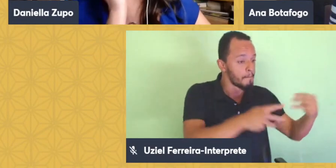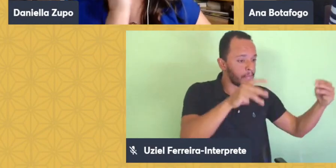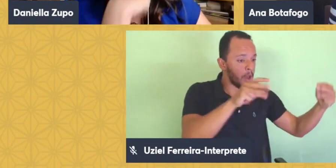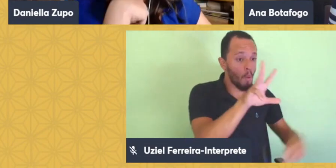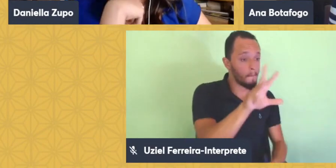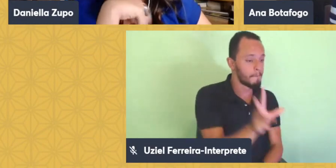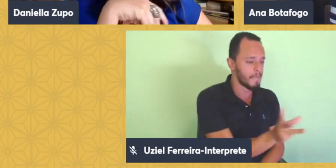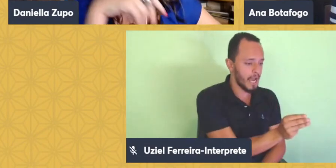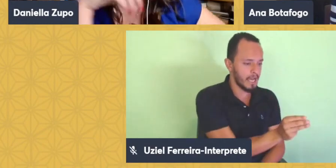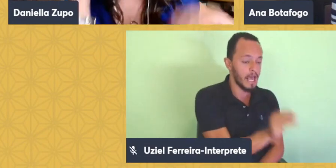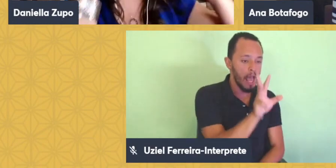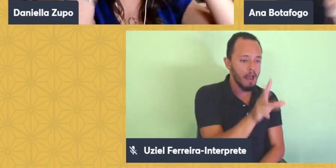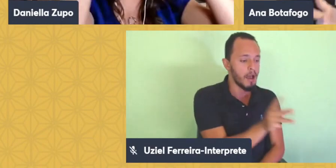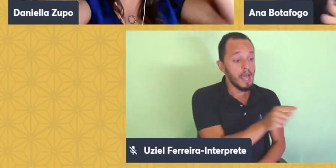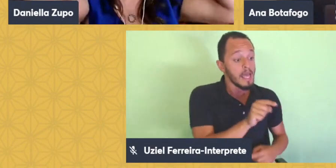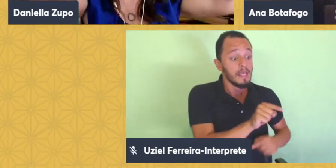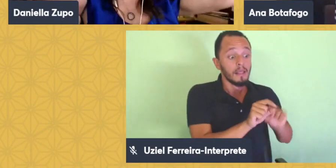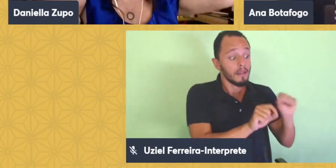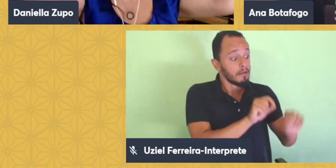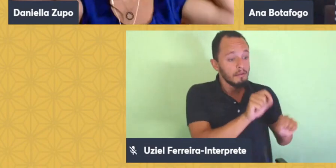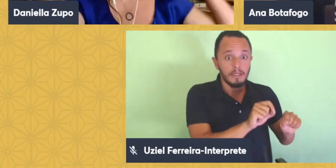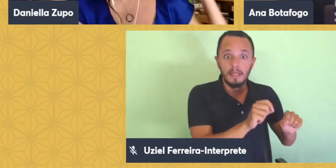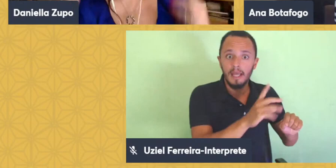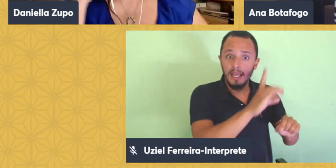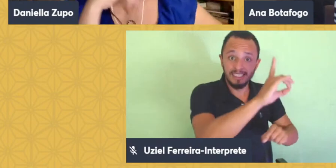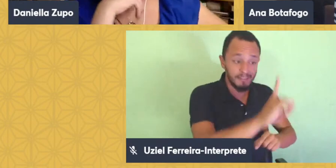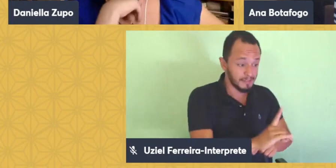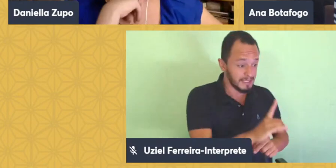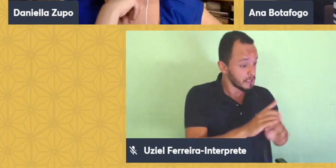nos curvar qualquer